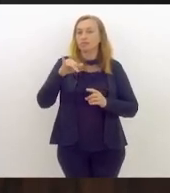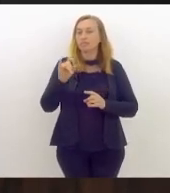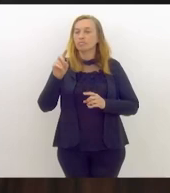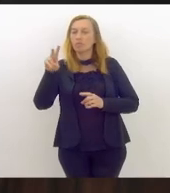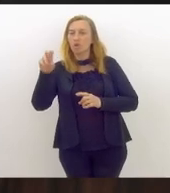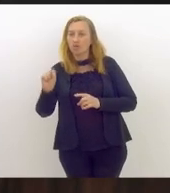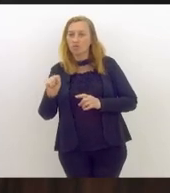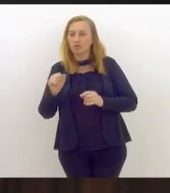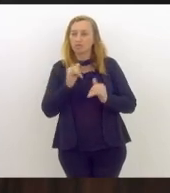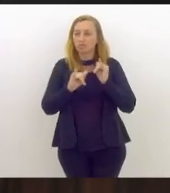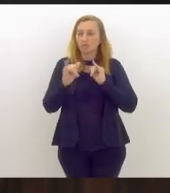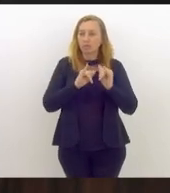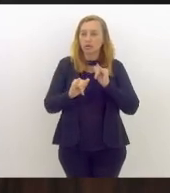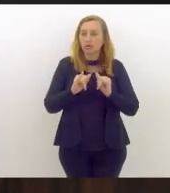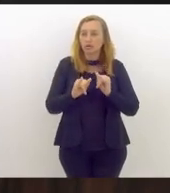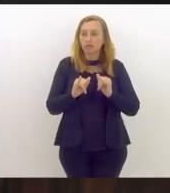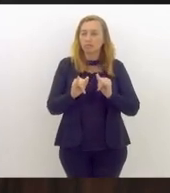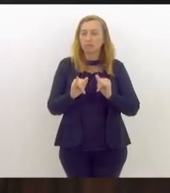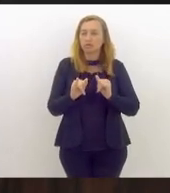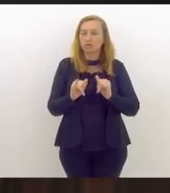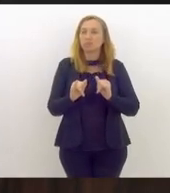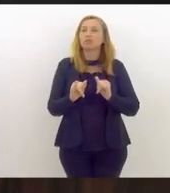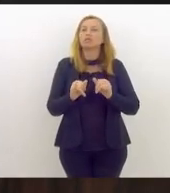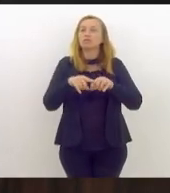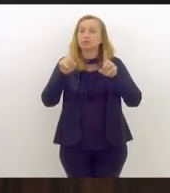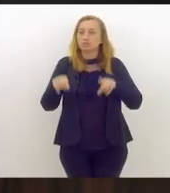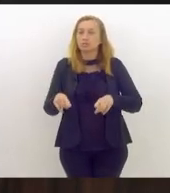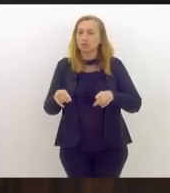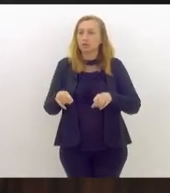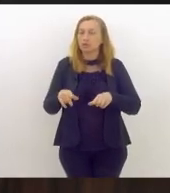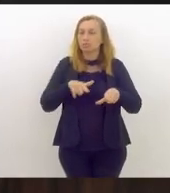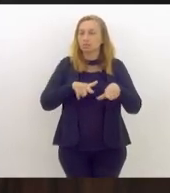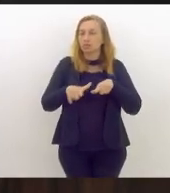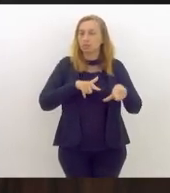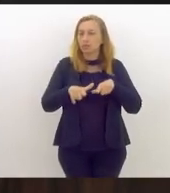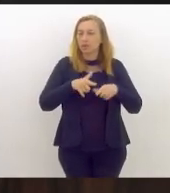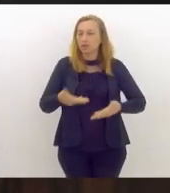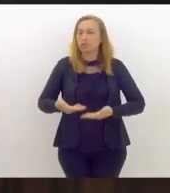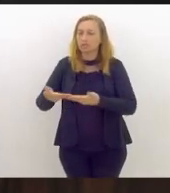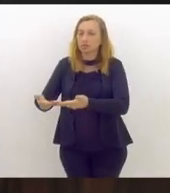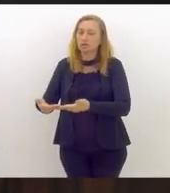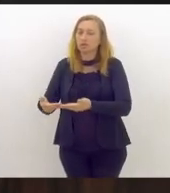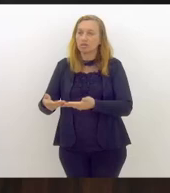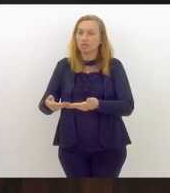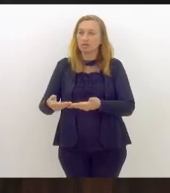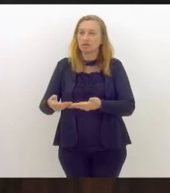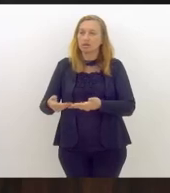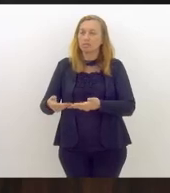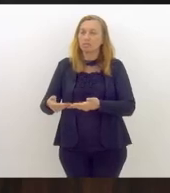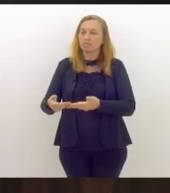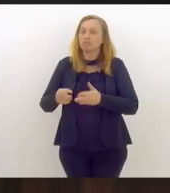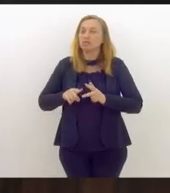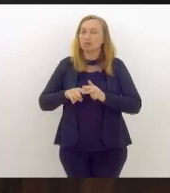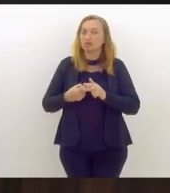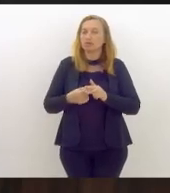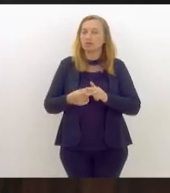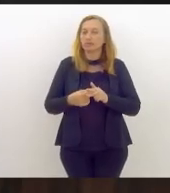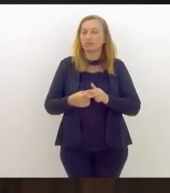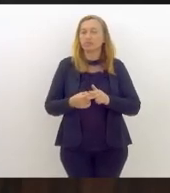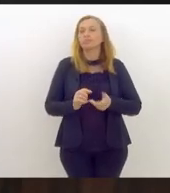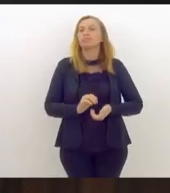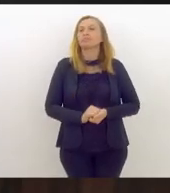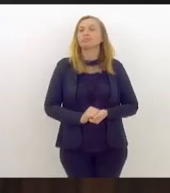ao consumidor dados de identificação dos funcionários da execução de serviço, entrega e montagem em residências, empresas ou similares nos termos